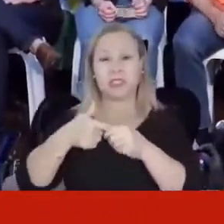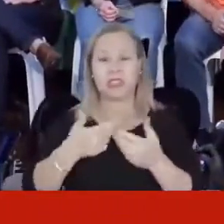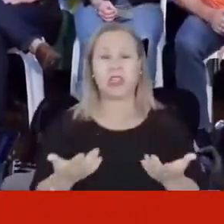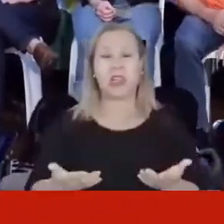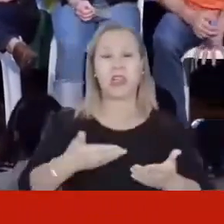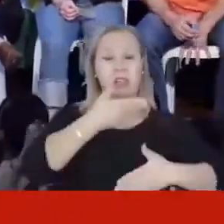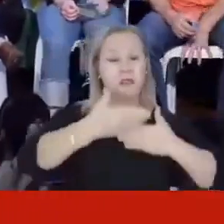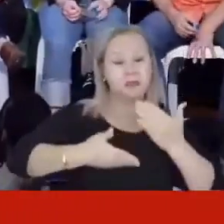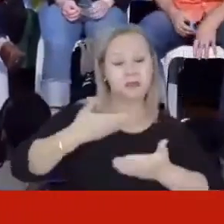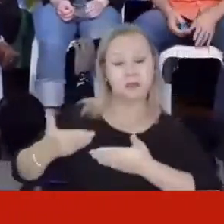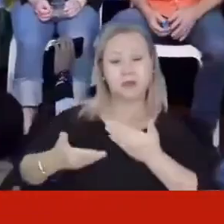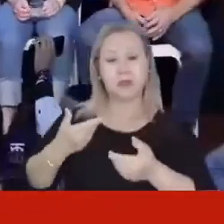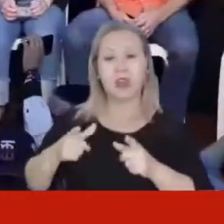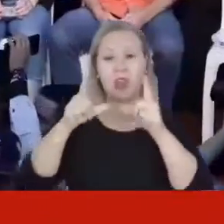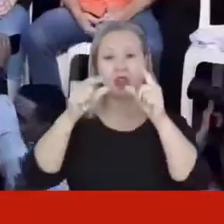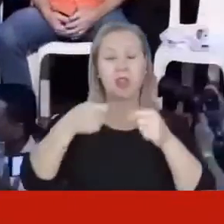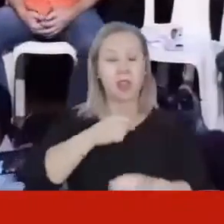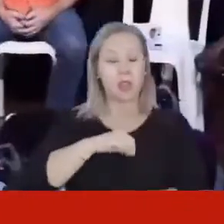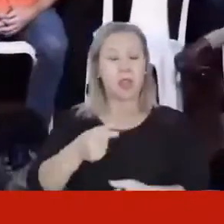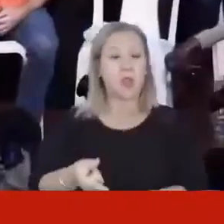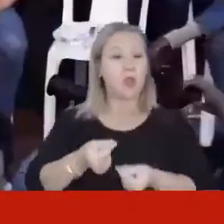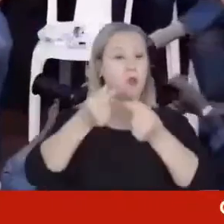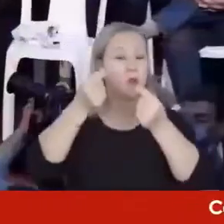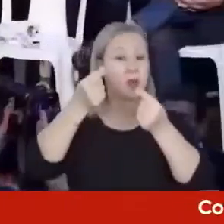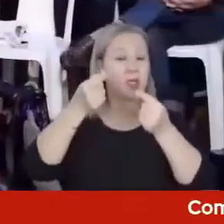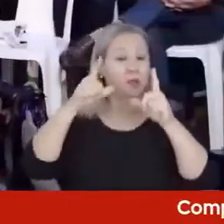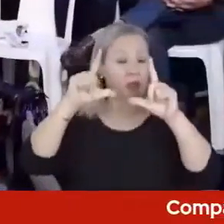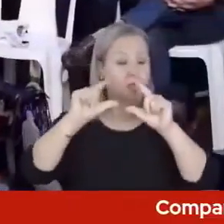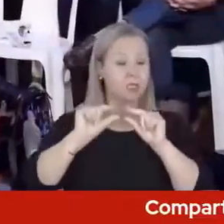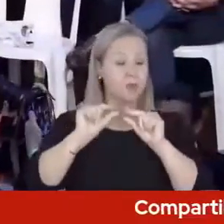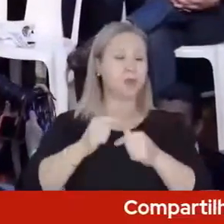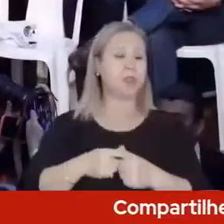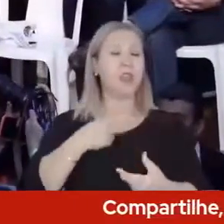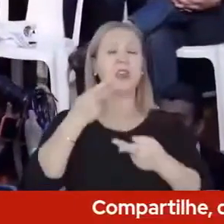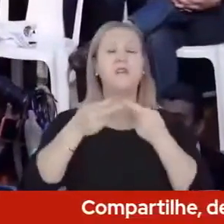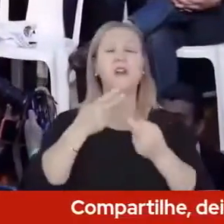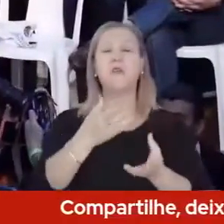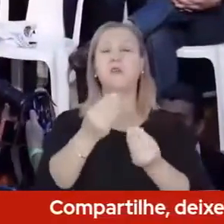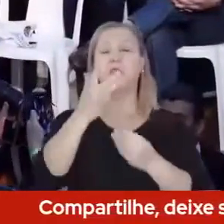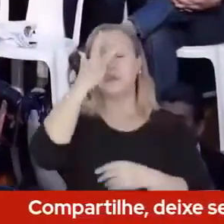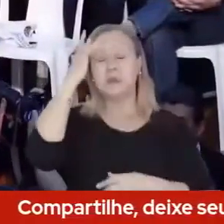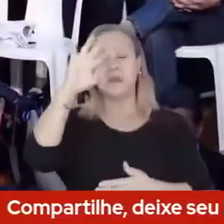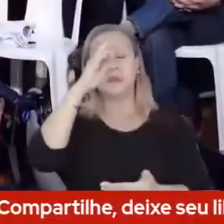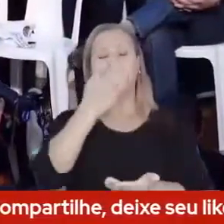vai baixar. É isso que ele dizia e muita gente acreditou.